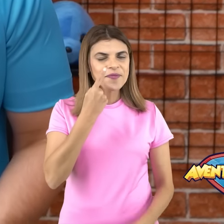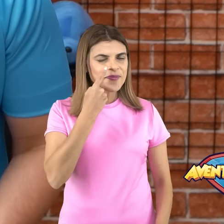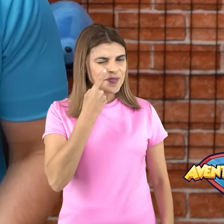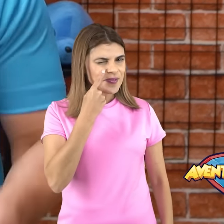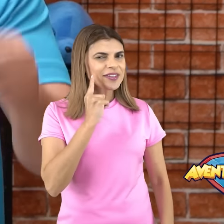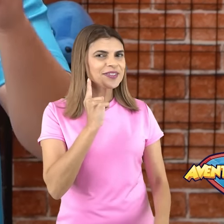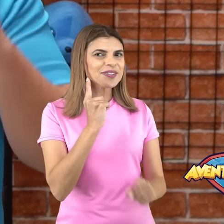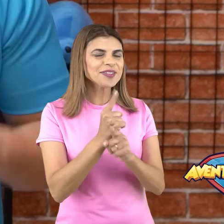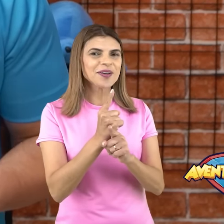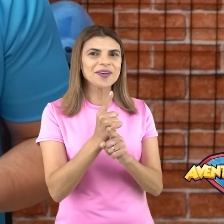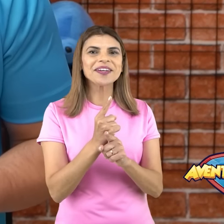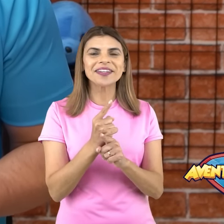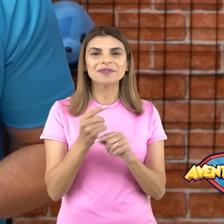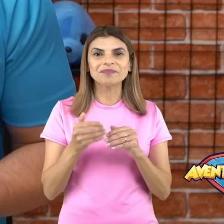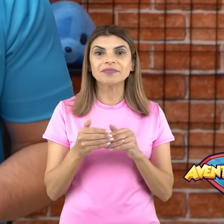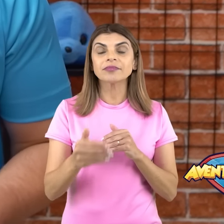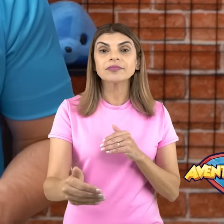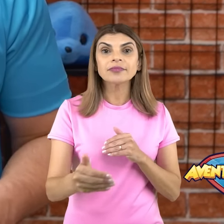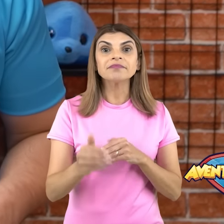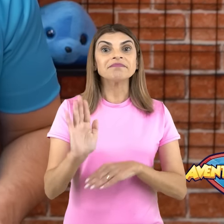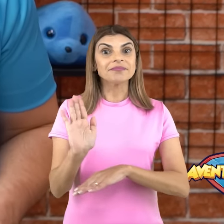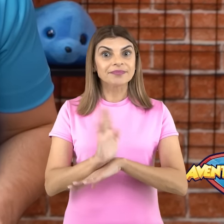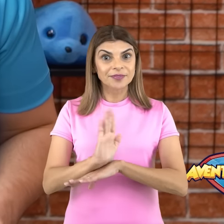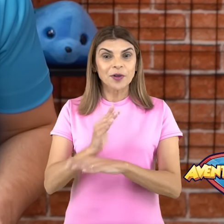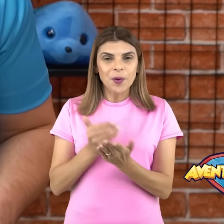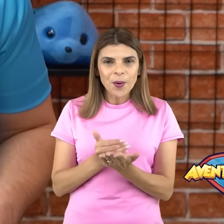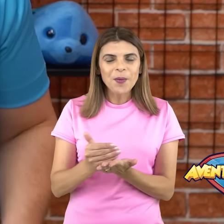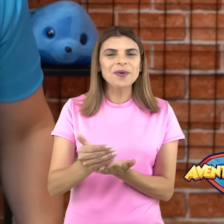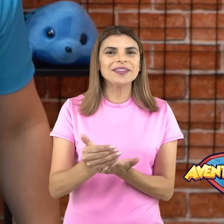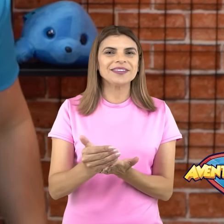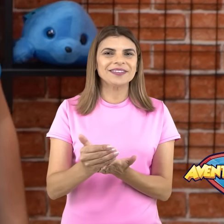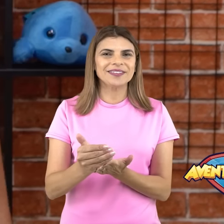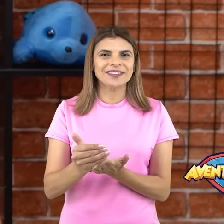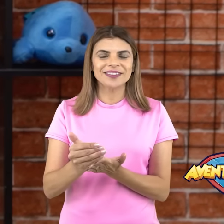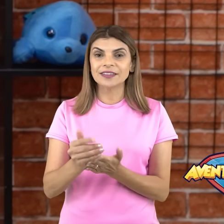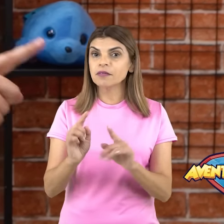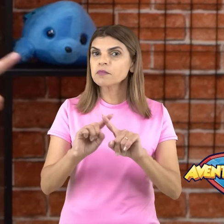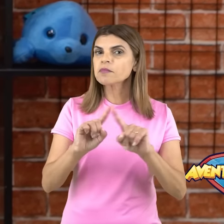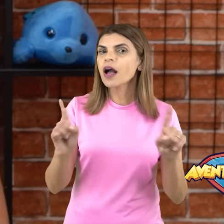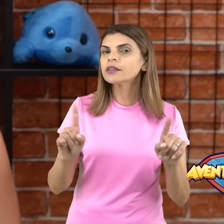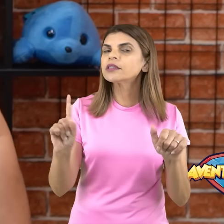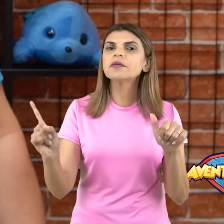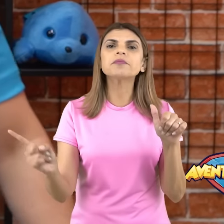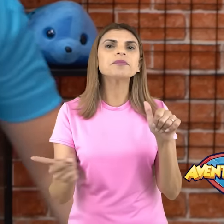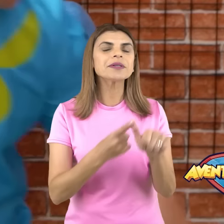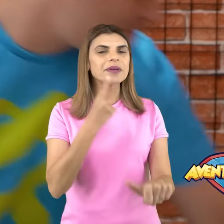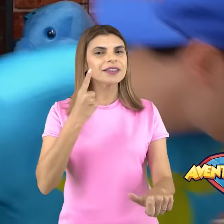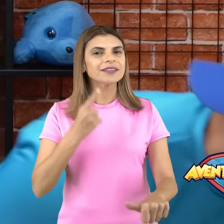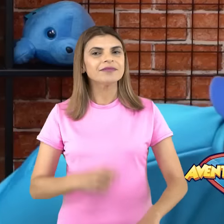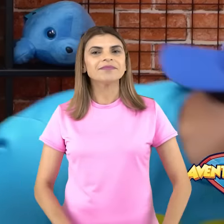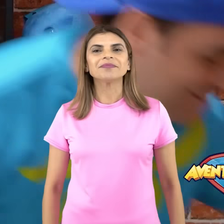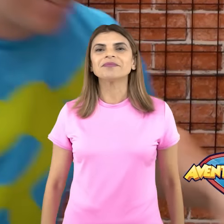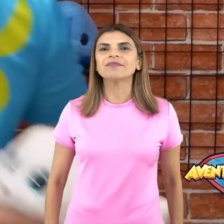Vamos descobrir agora, porque o episódio já vai começar! Mas primeiro...